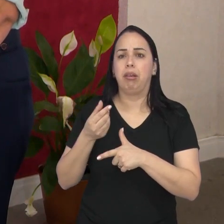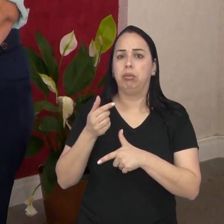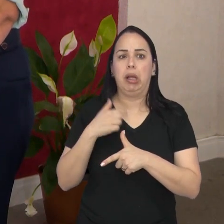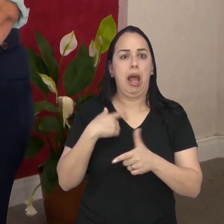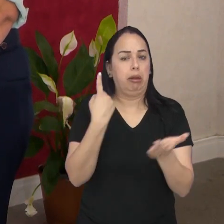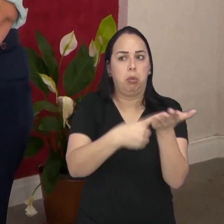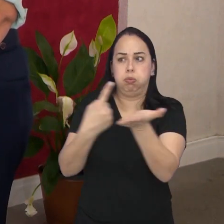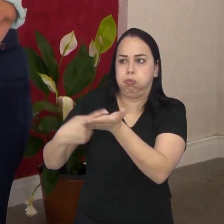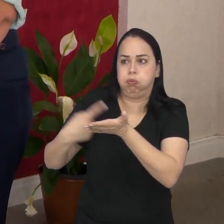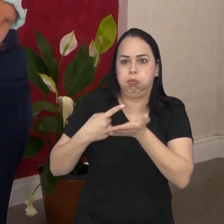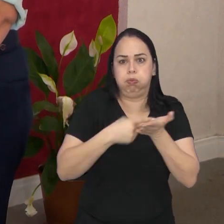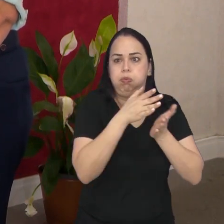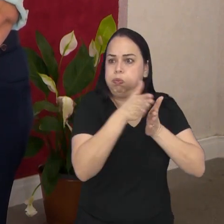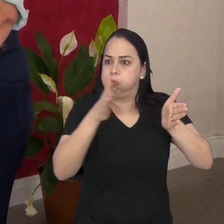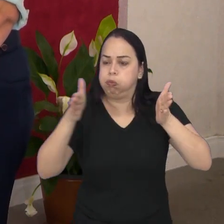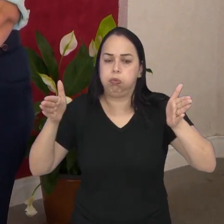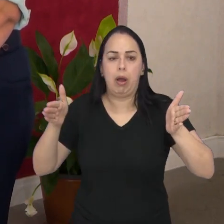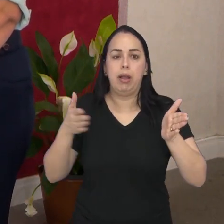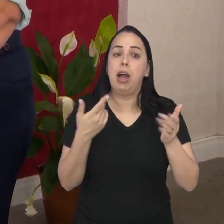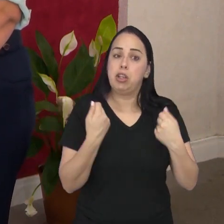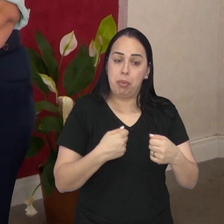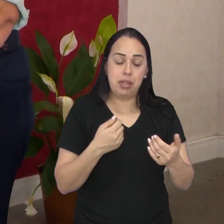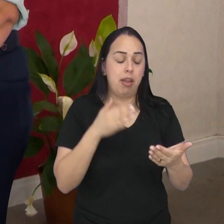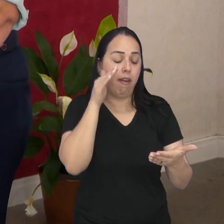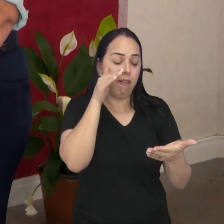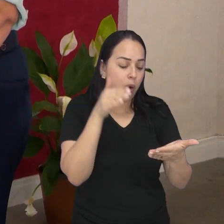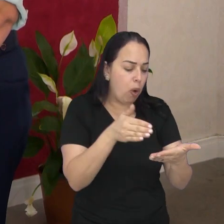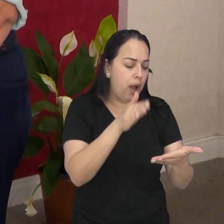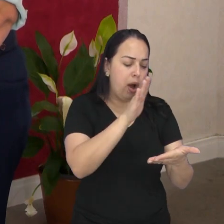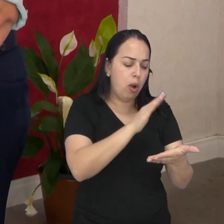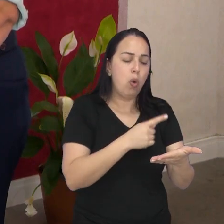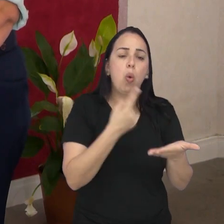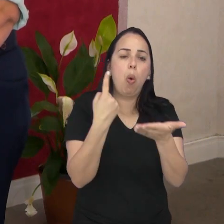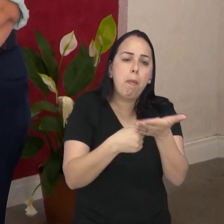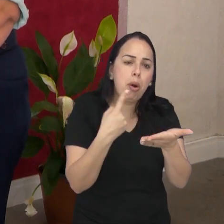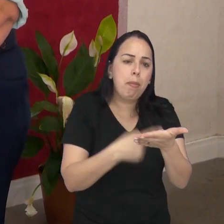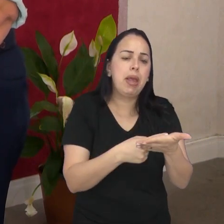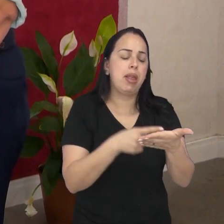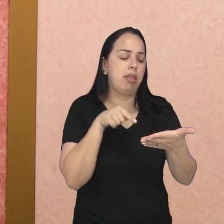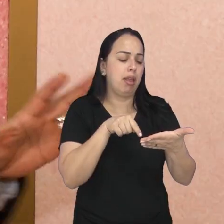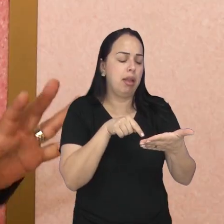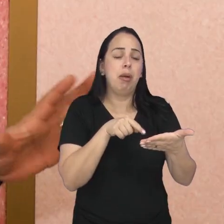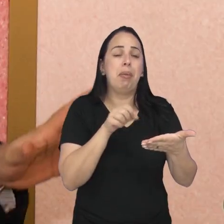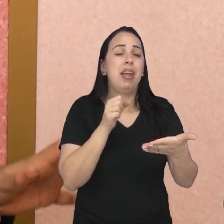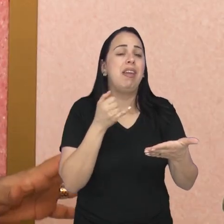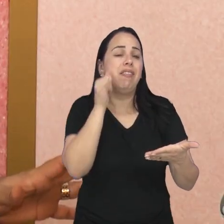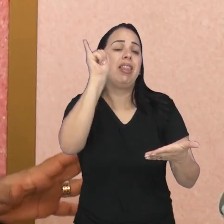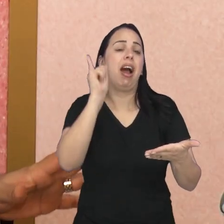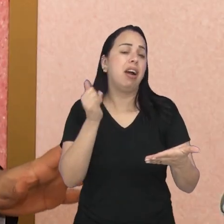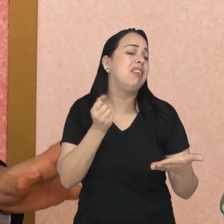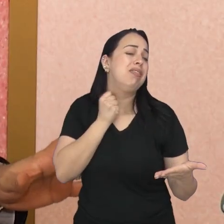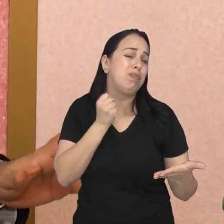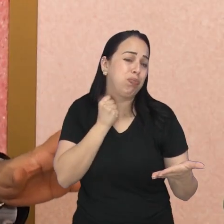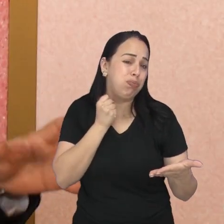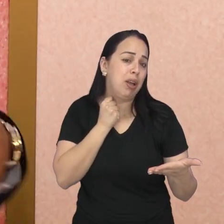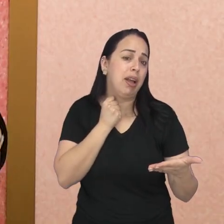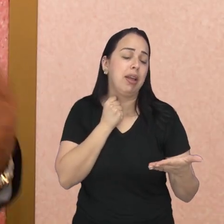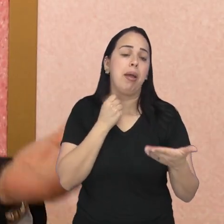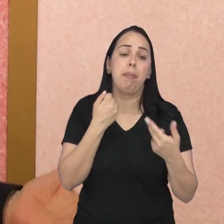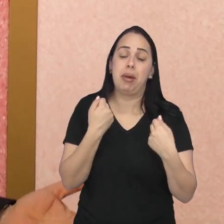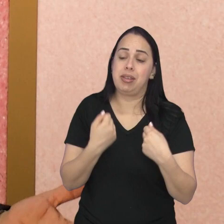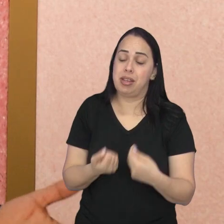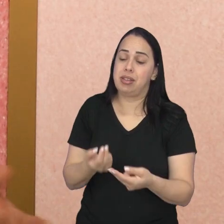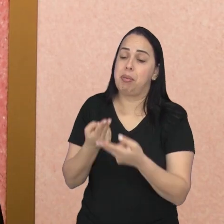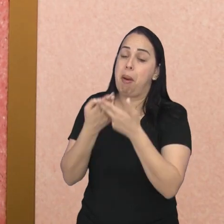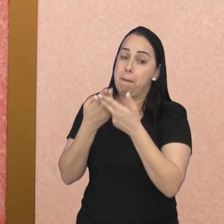muita atividade, é muita coisa. Se a gente não cuidar da agenda da gente, a gente acaba se estressando. A gente tem que ter